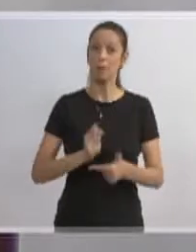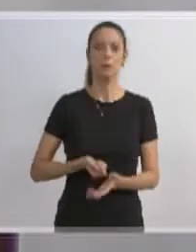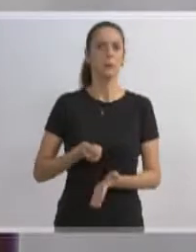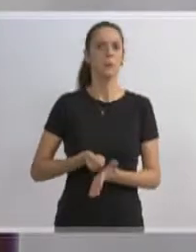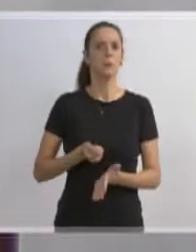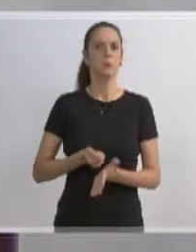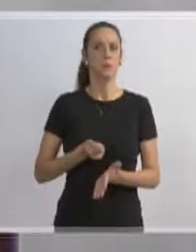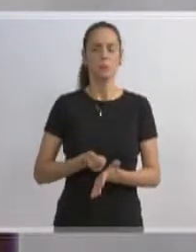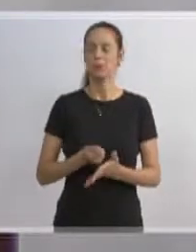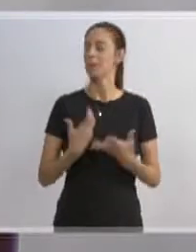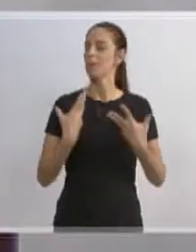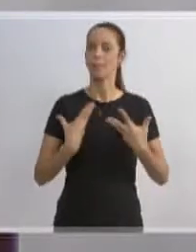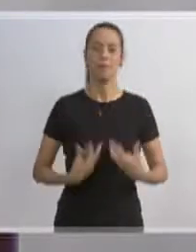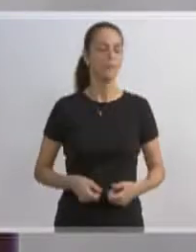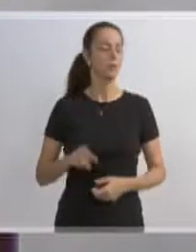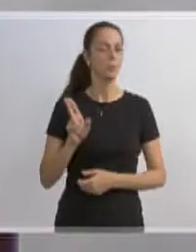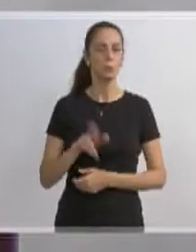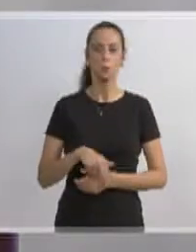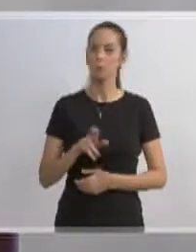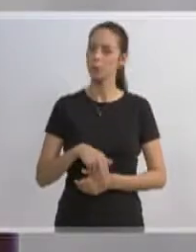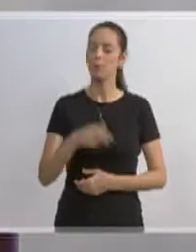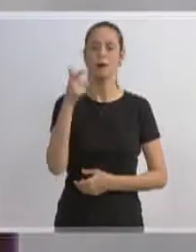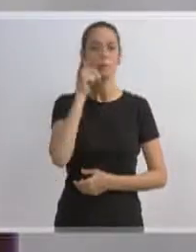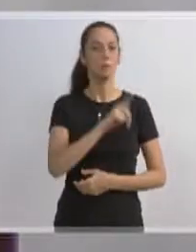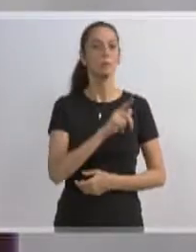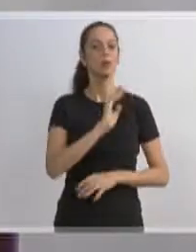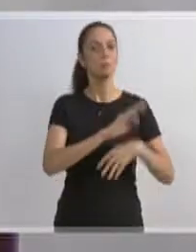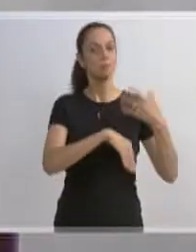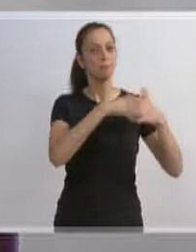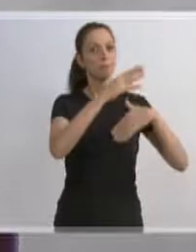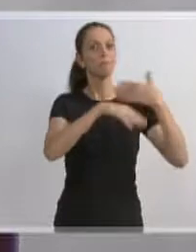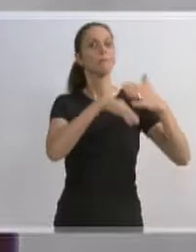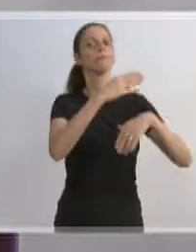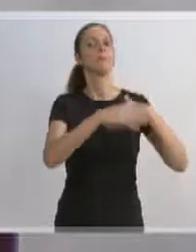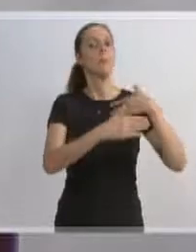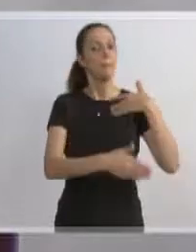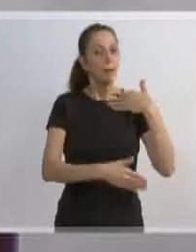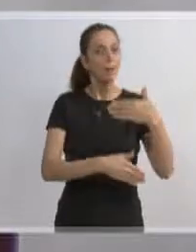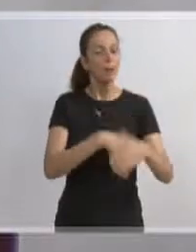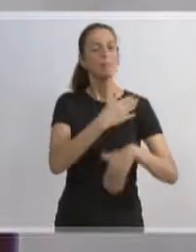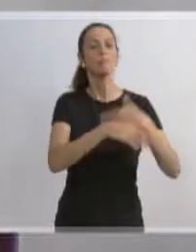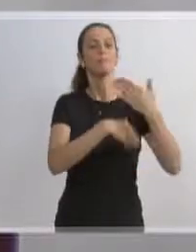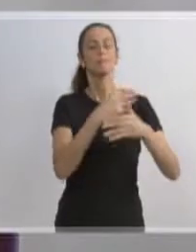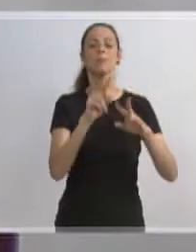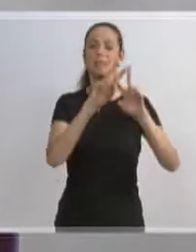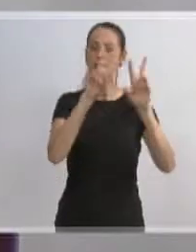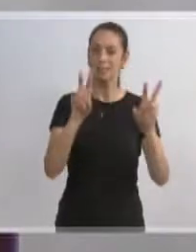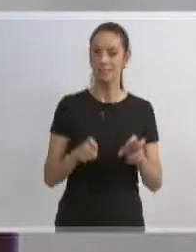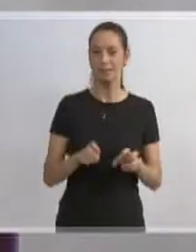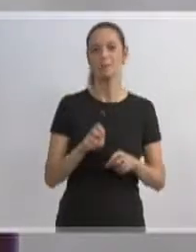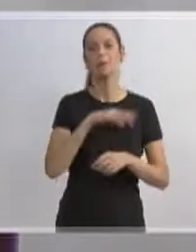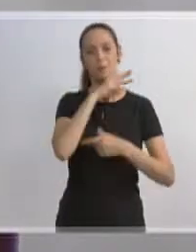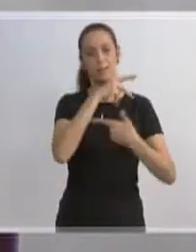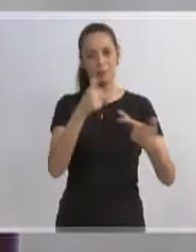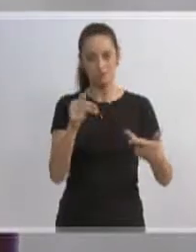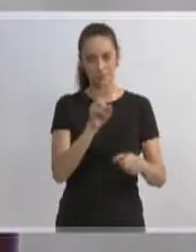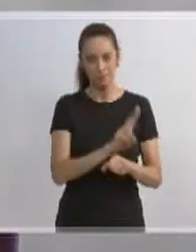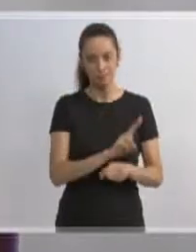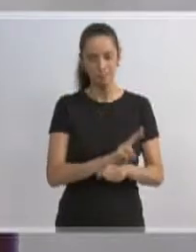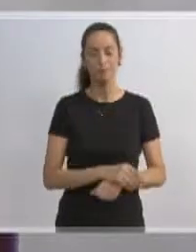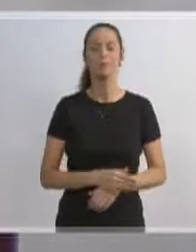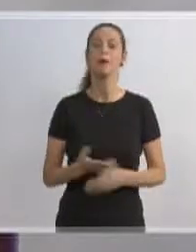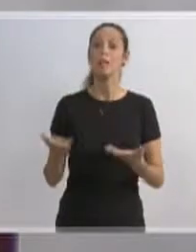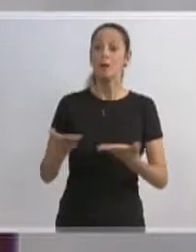incisivo, incansável, no sentido de conseguirmos esses avanços gradativos em relação a esse tema. Gostaria também, Ari, de colocar na